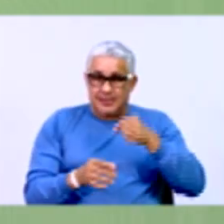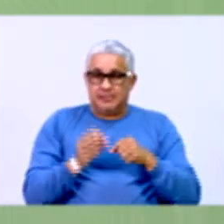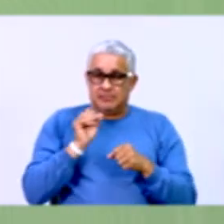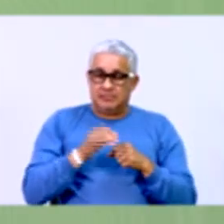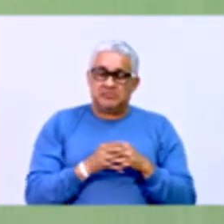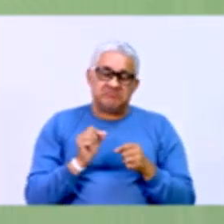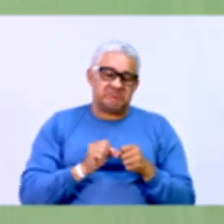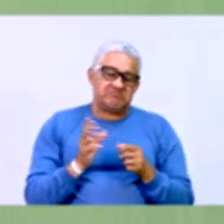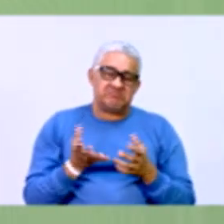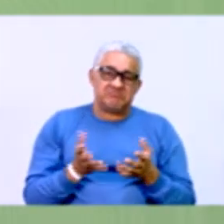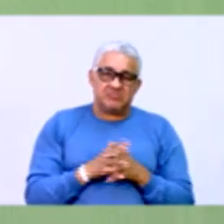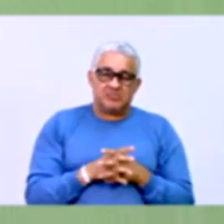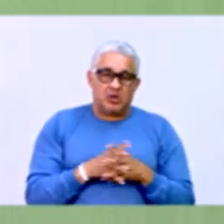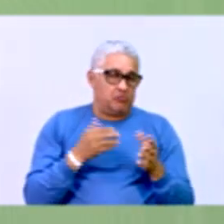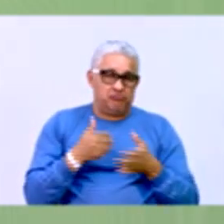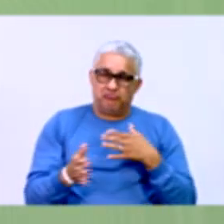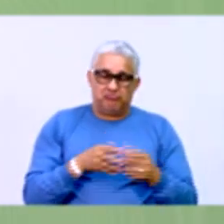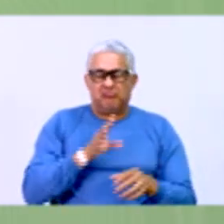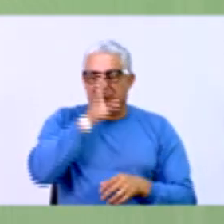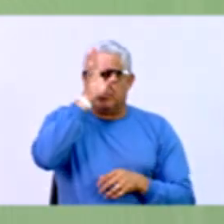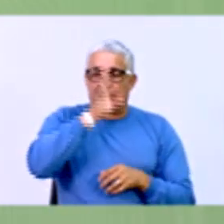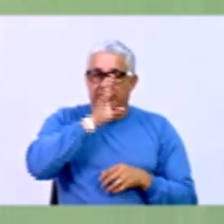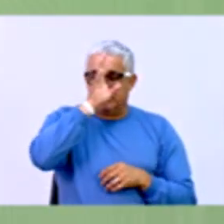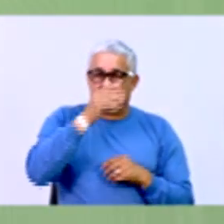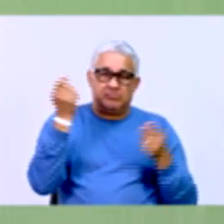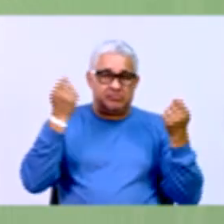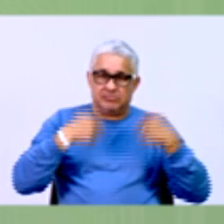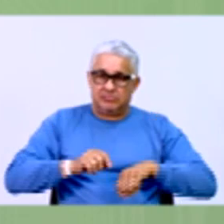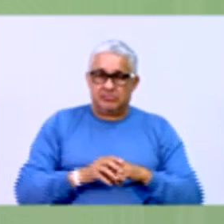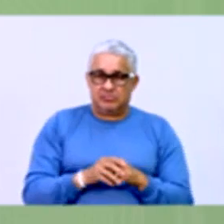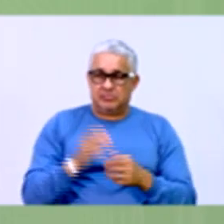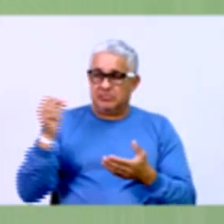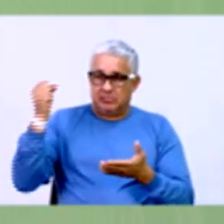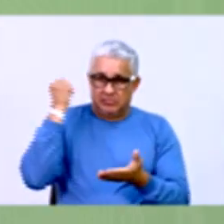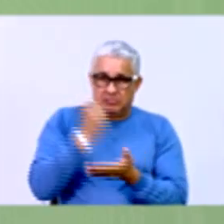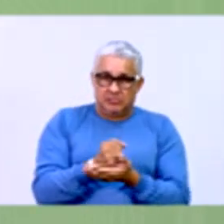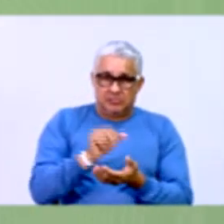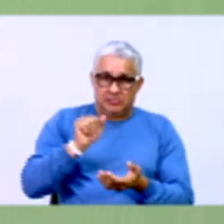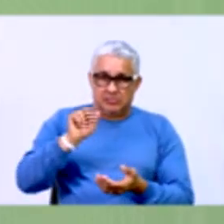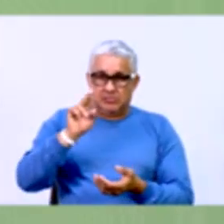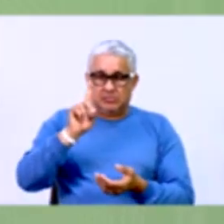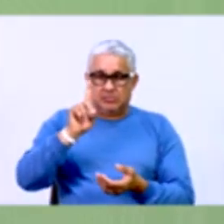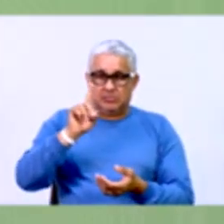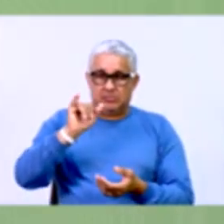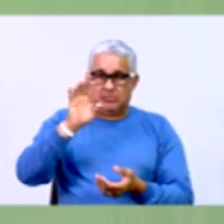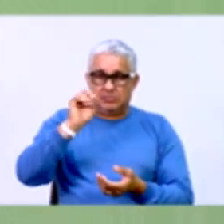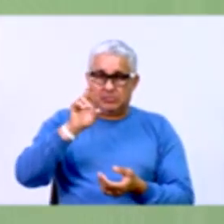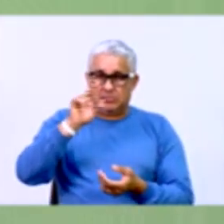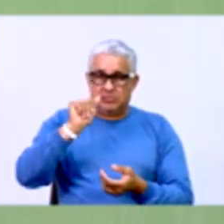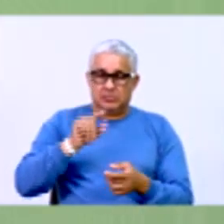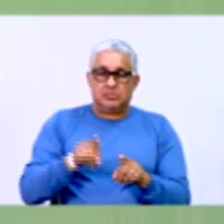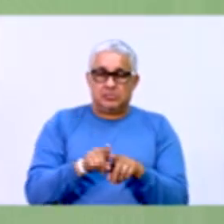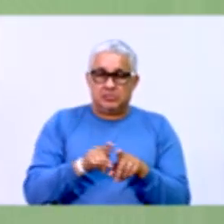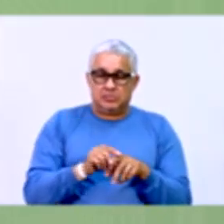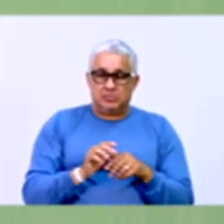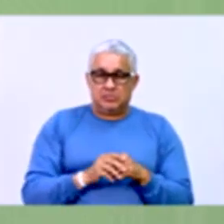fazer de qualquer jeito, né, não precisaria de contratar uma auditoria. Procurar manter o quê?